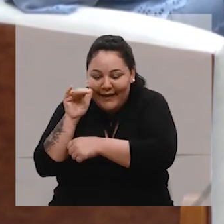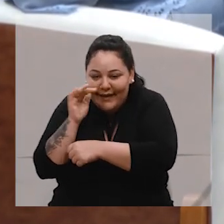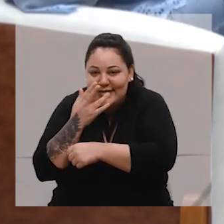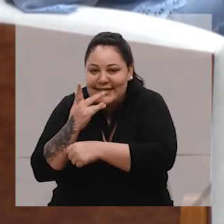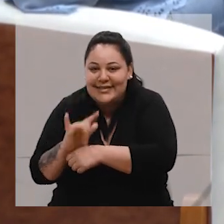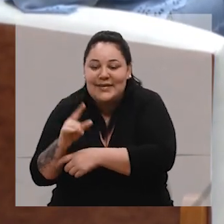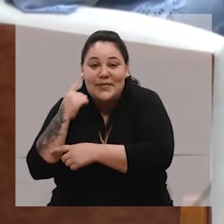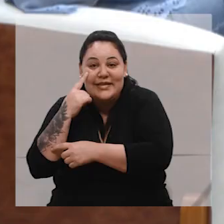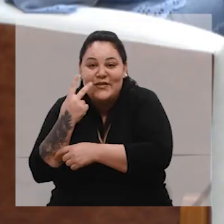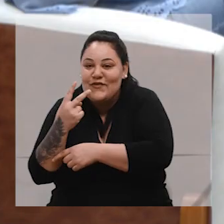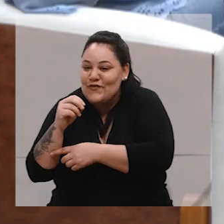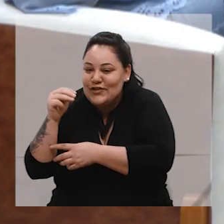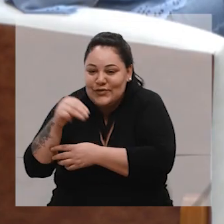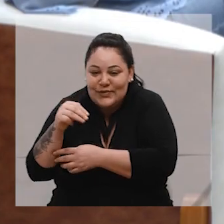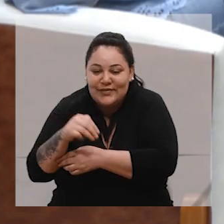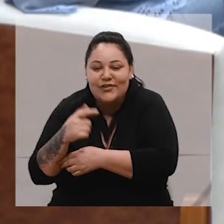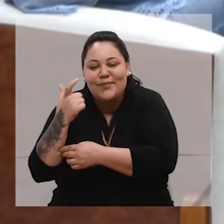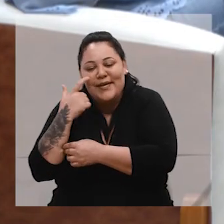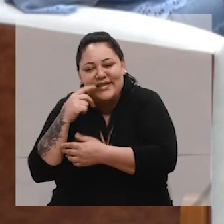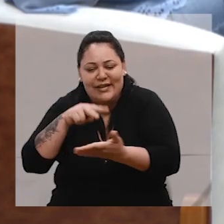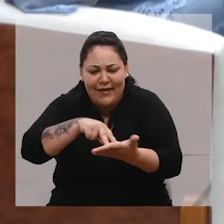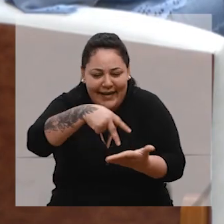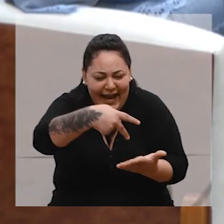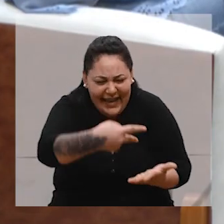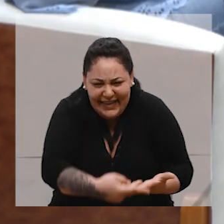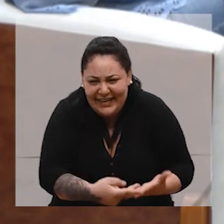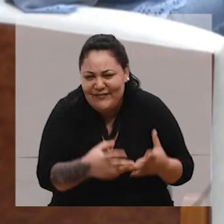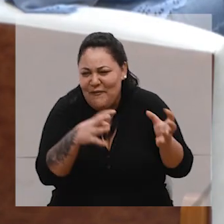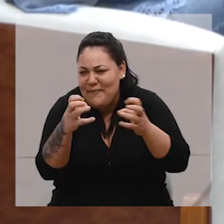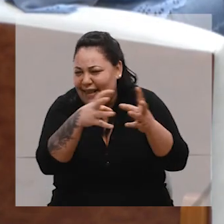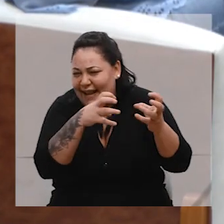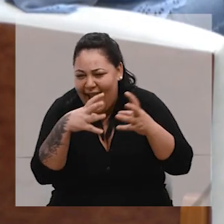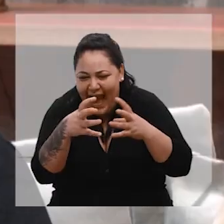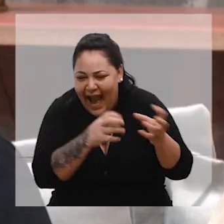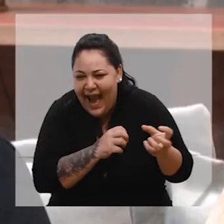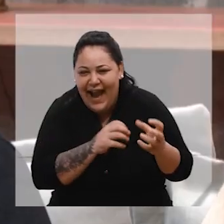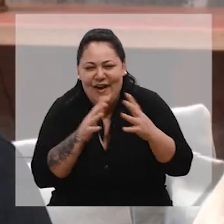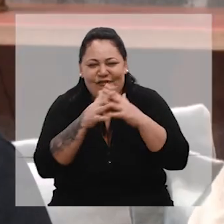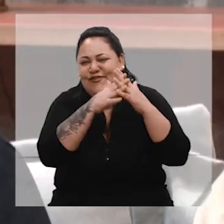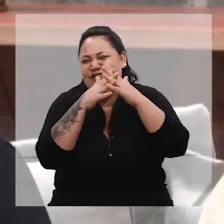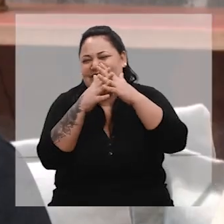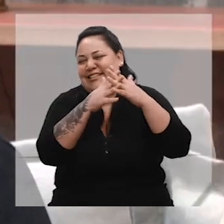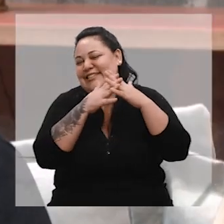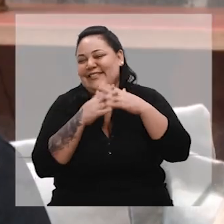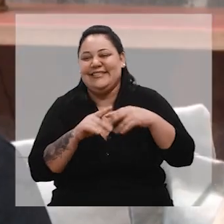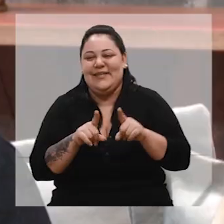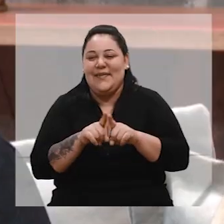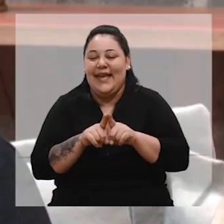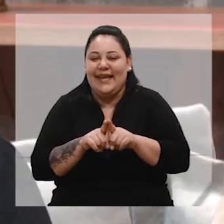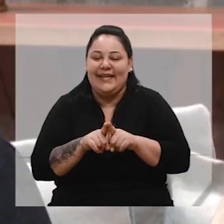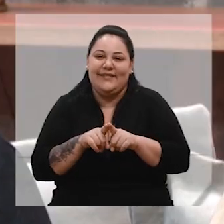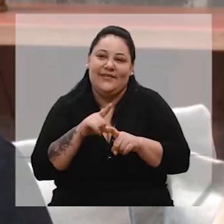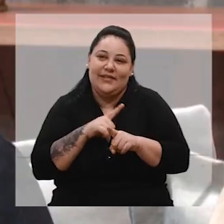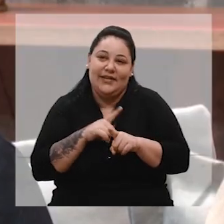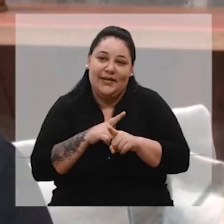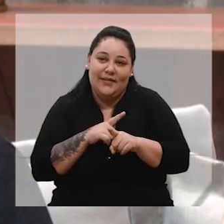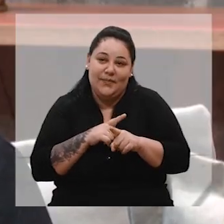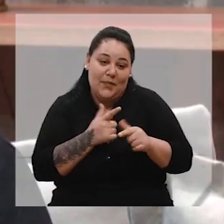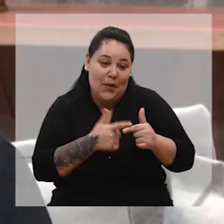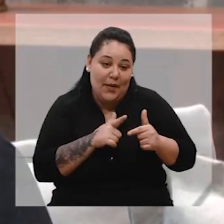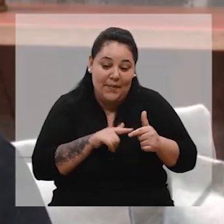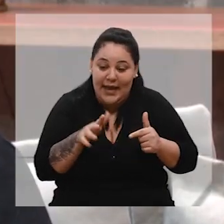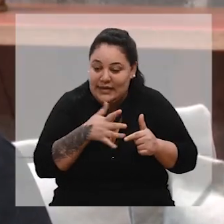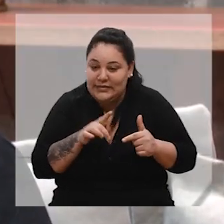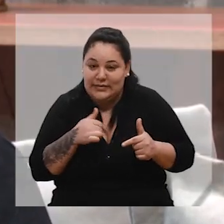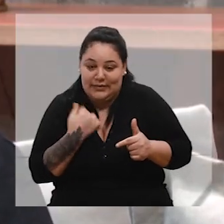20 minutos, assim, pensando que eles vão se machucar, que eles vão se bater, que eles vão, né,